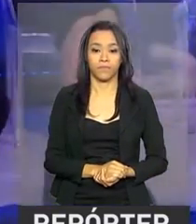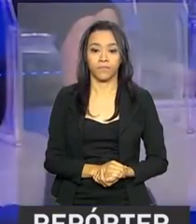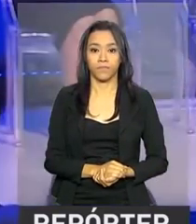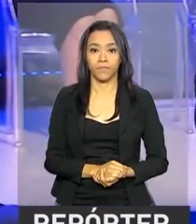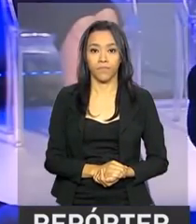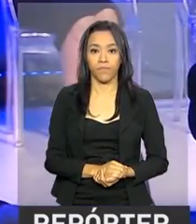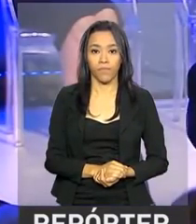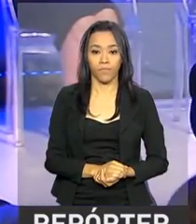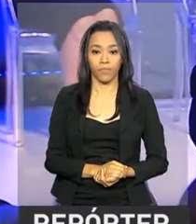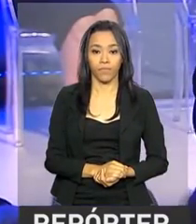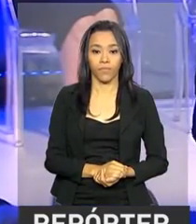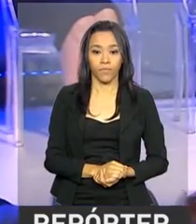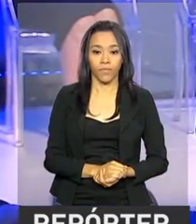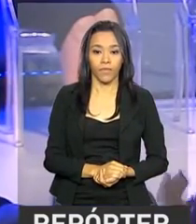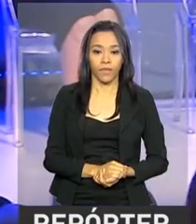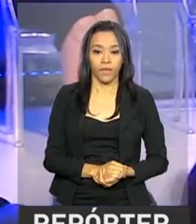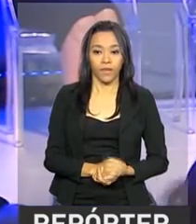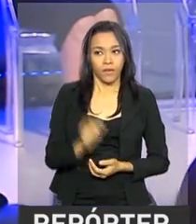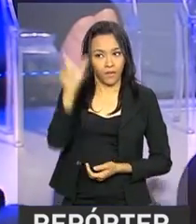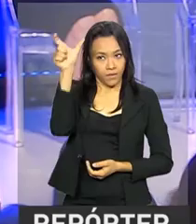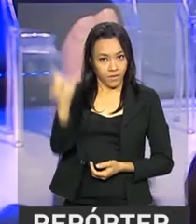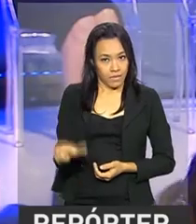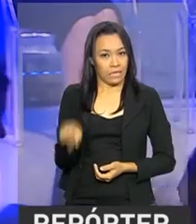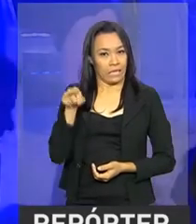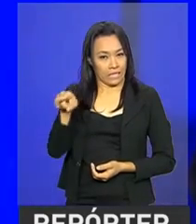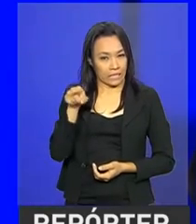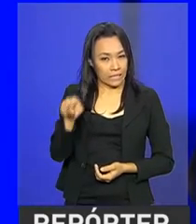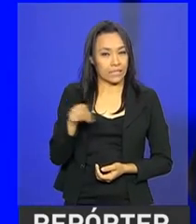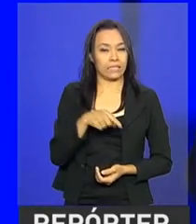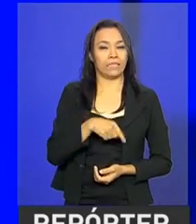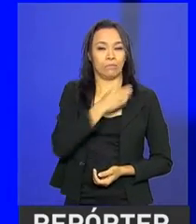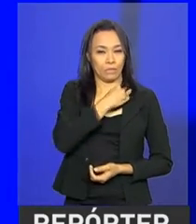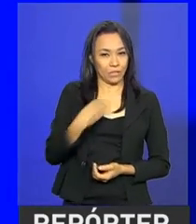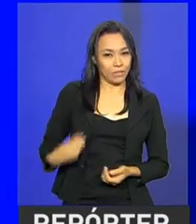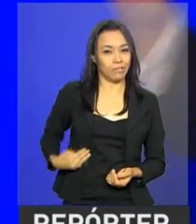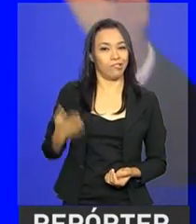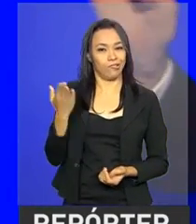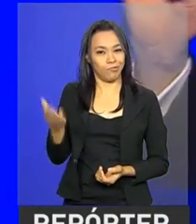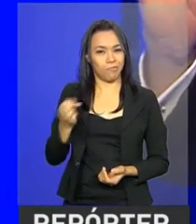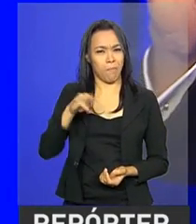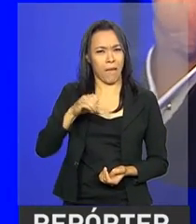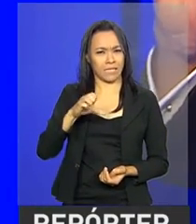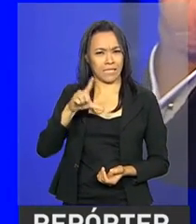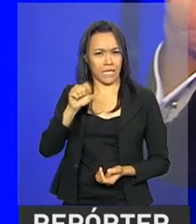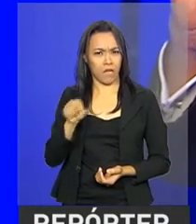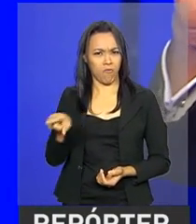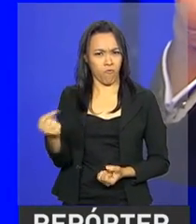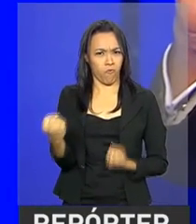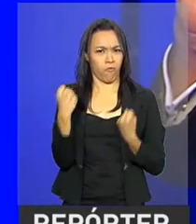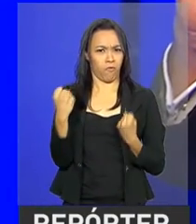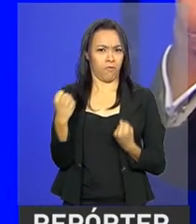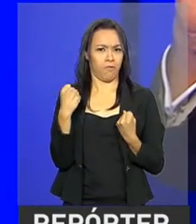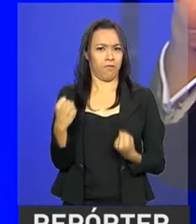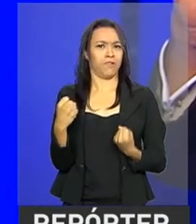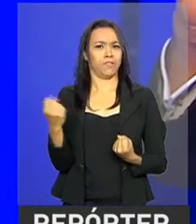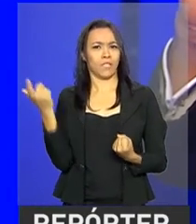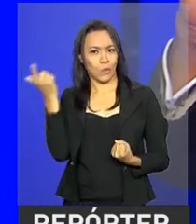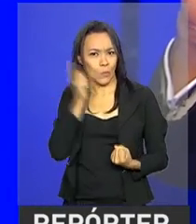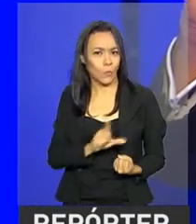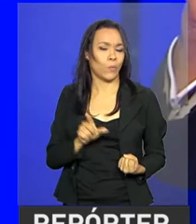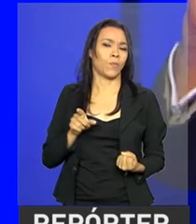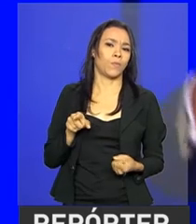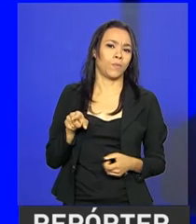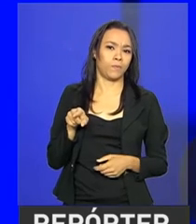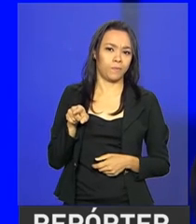é esse marcelo galera tem uma força que foi a todos os setores e do governo